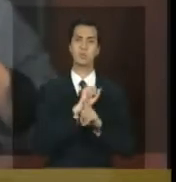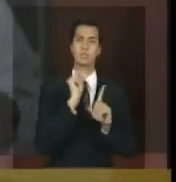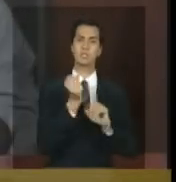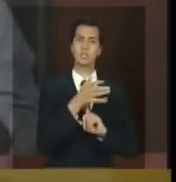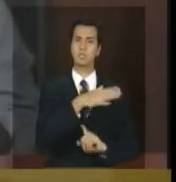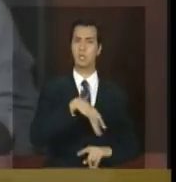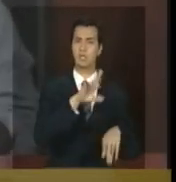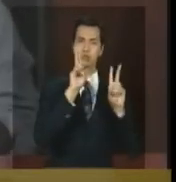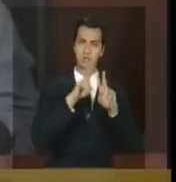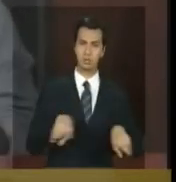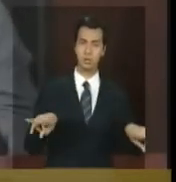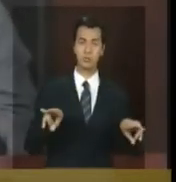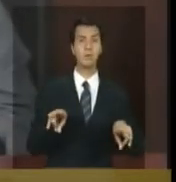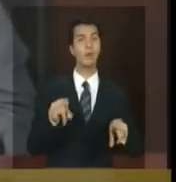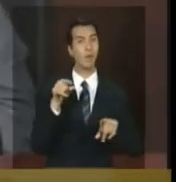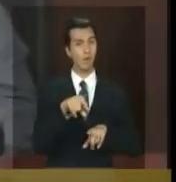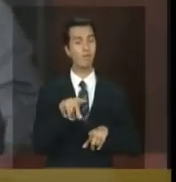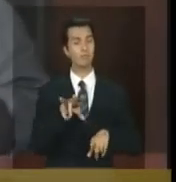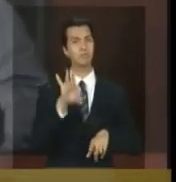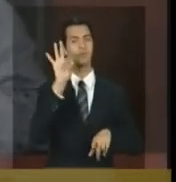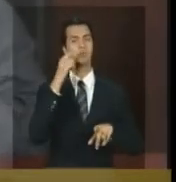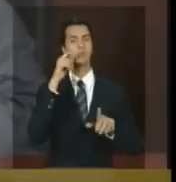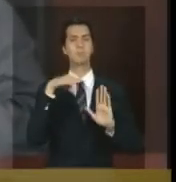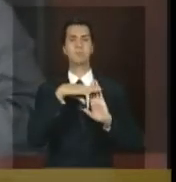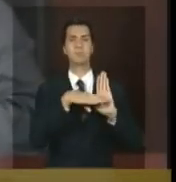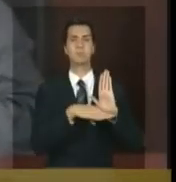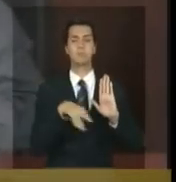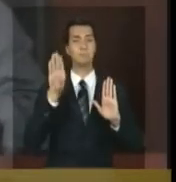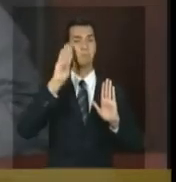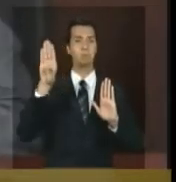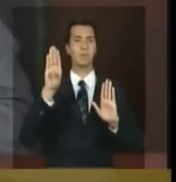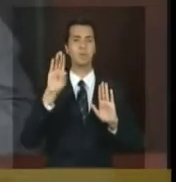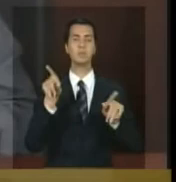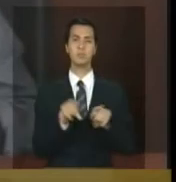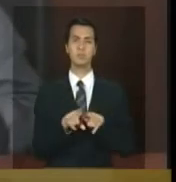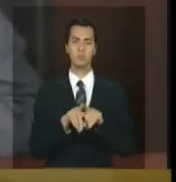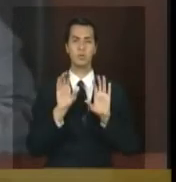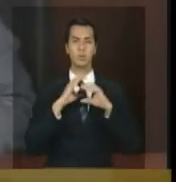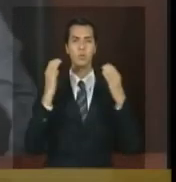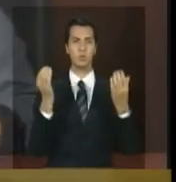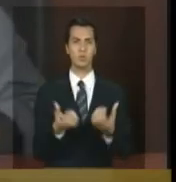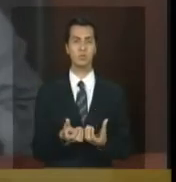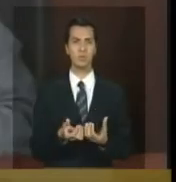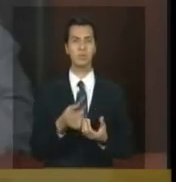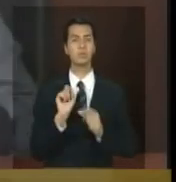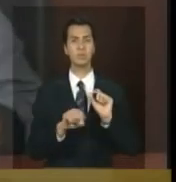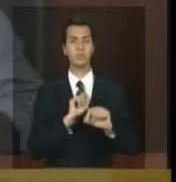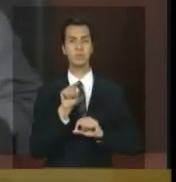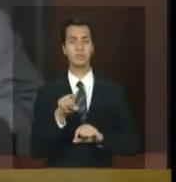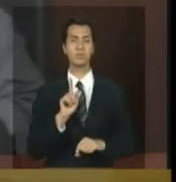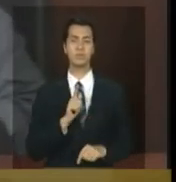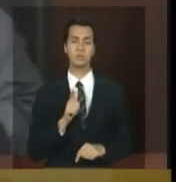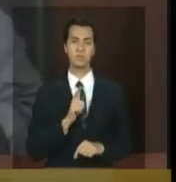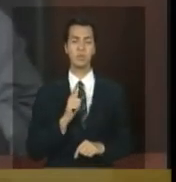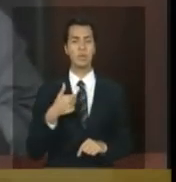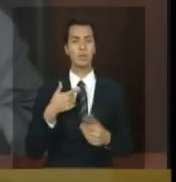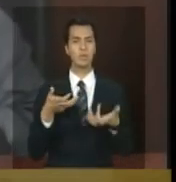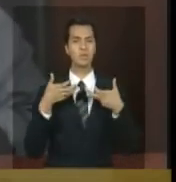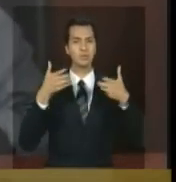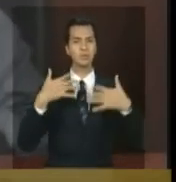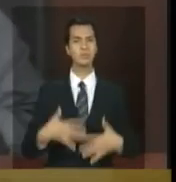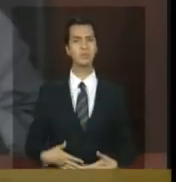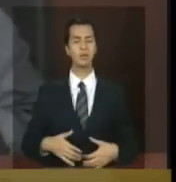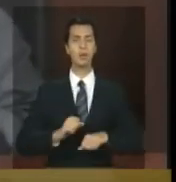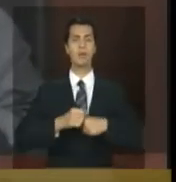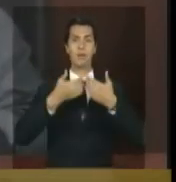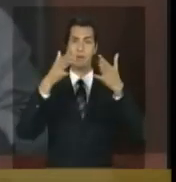As prioridades serão definidas aí. Do ponto de vista de conferência, quer dizer, eu estou tentando aqui dar um contorno mais amplo, porque